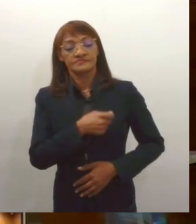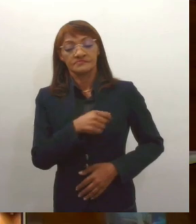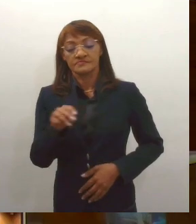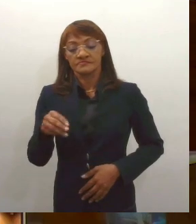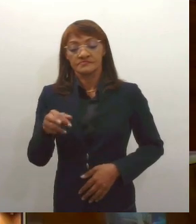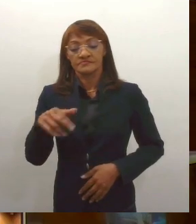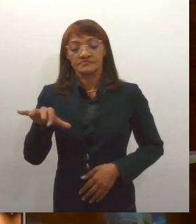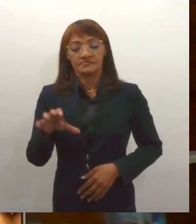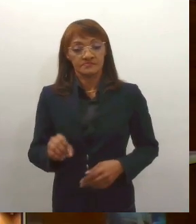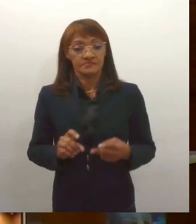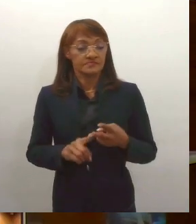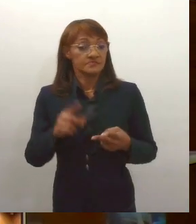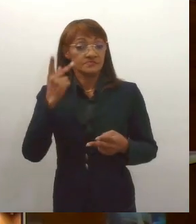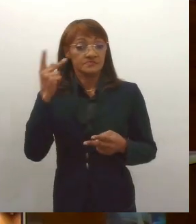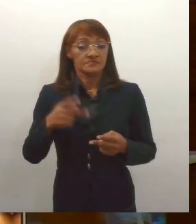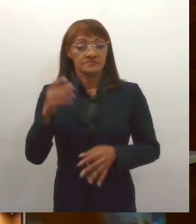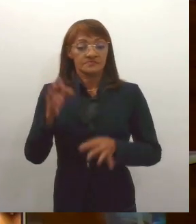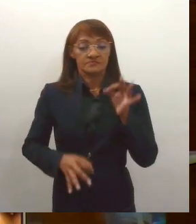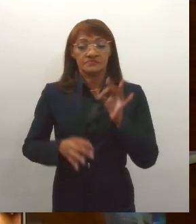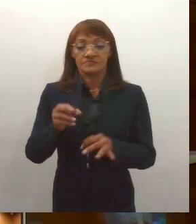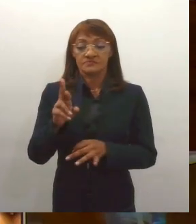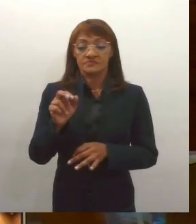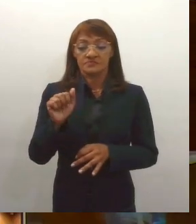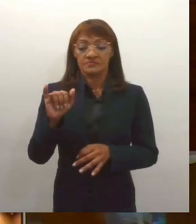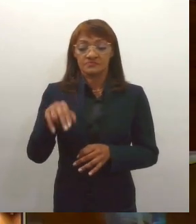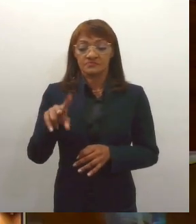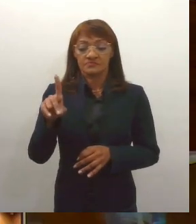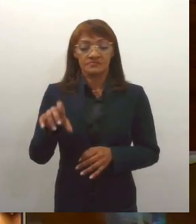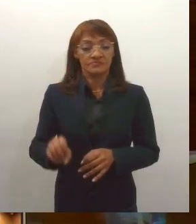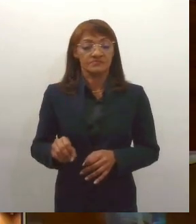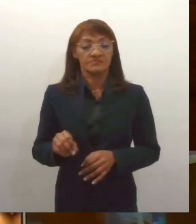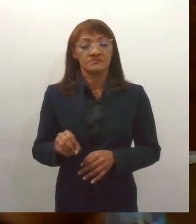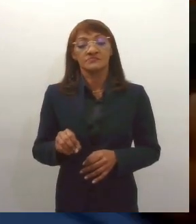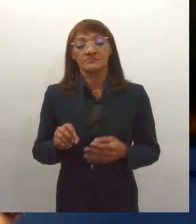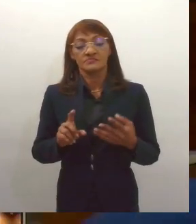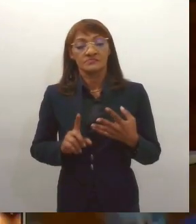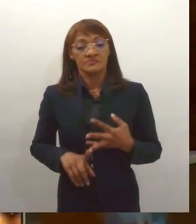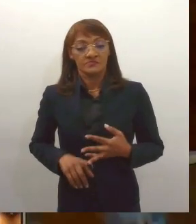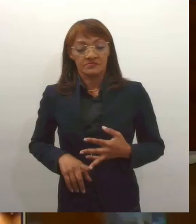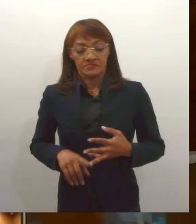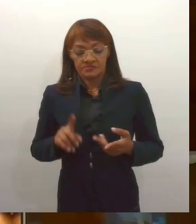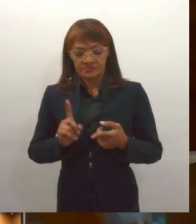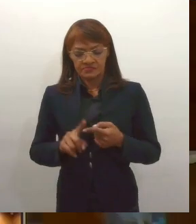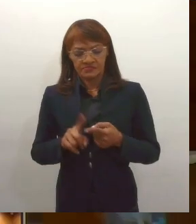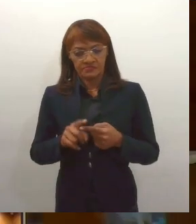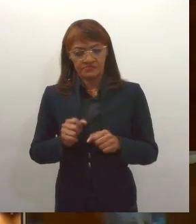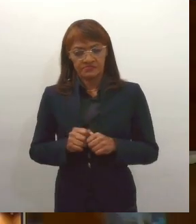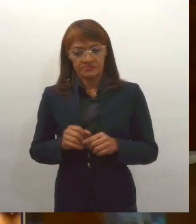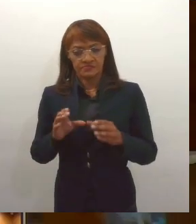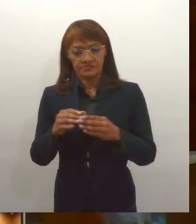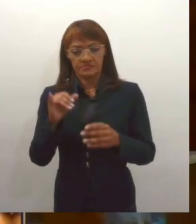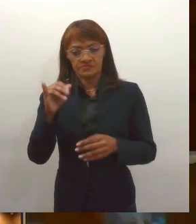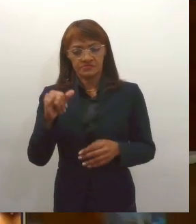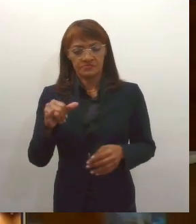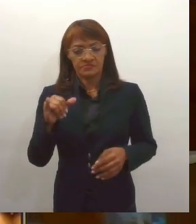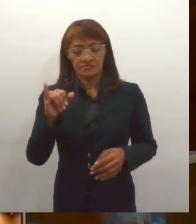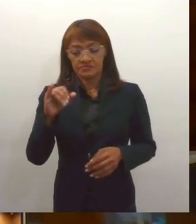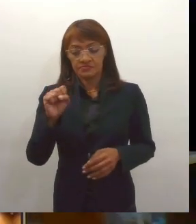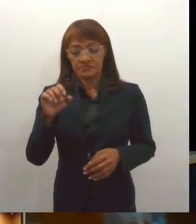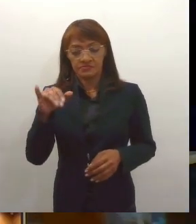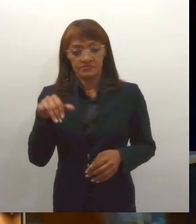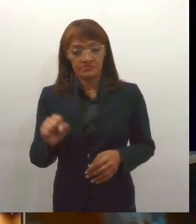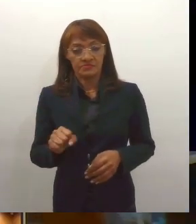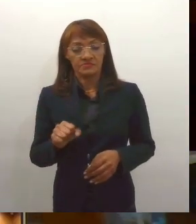chimenes né a banc a bancária Isis Furtado a secretária da mulher do